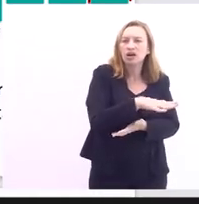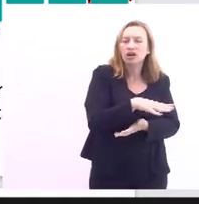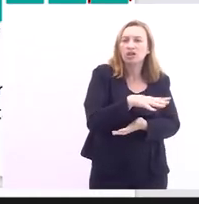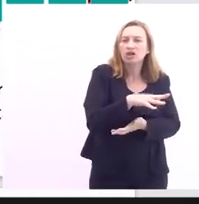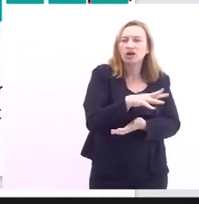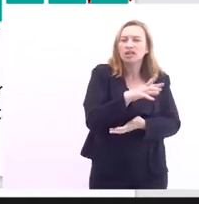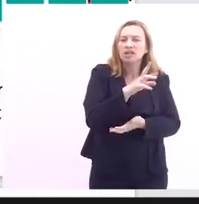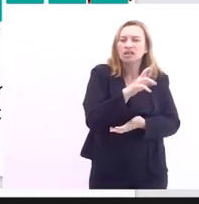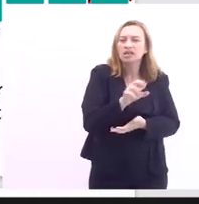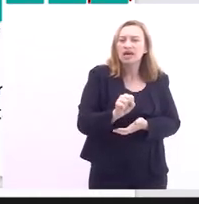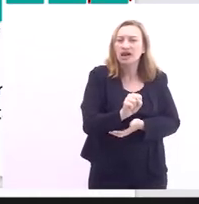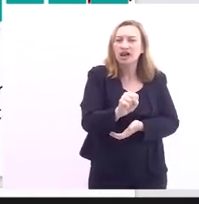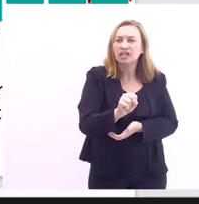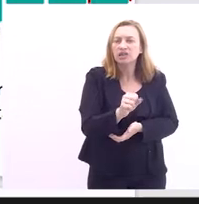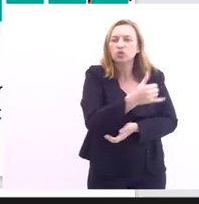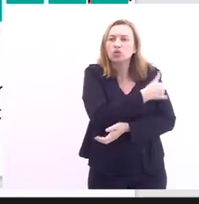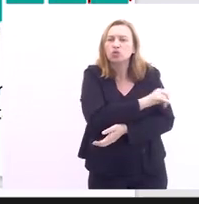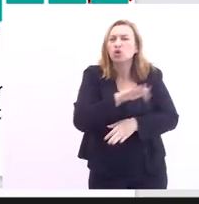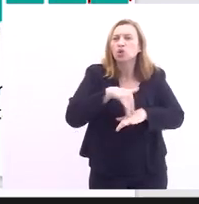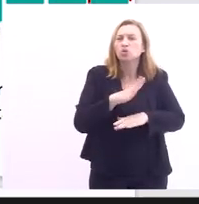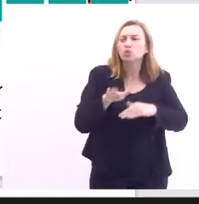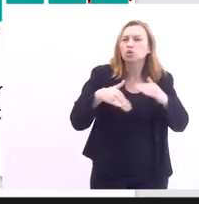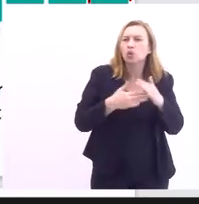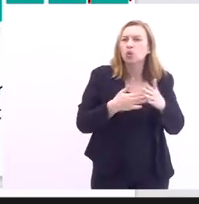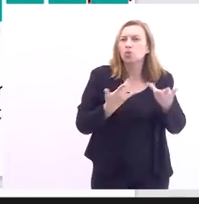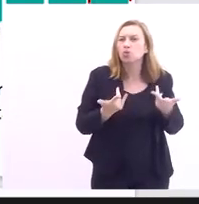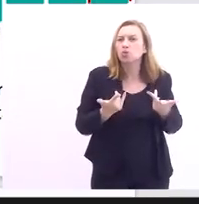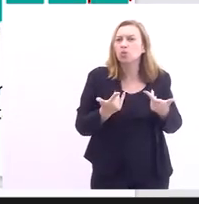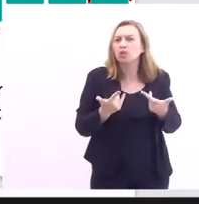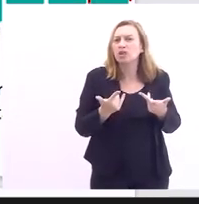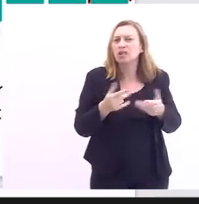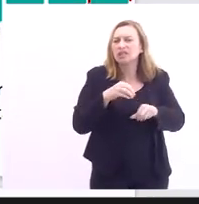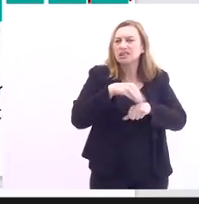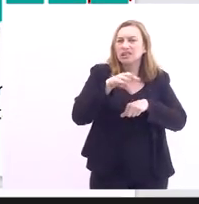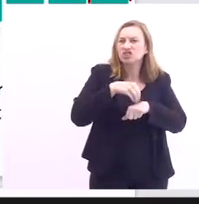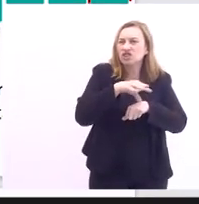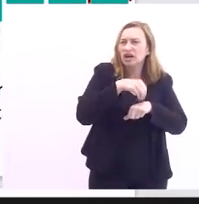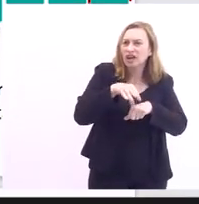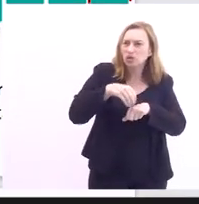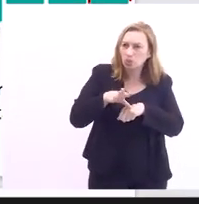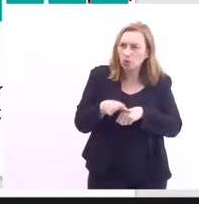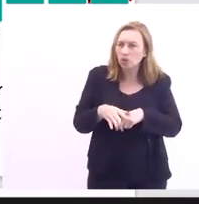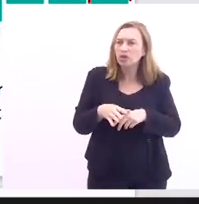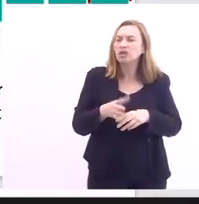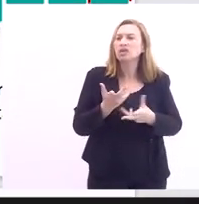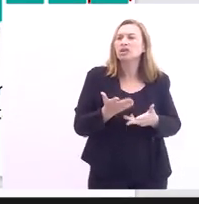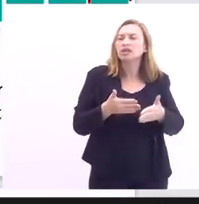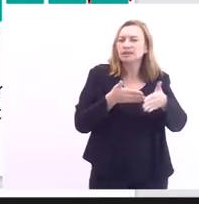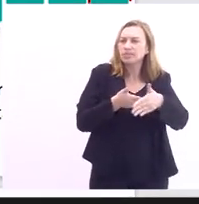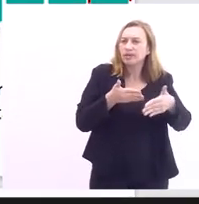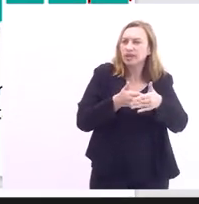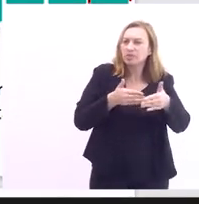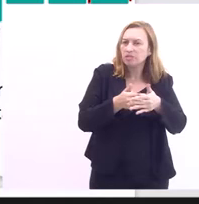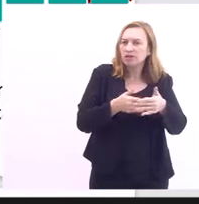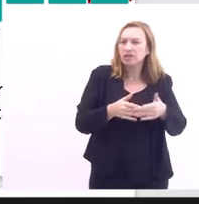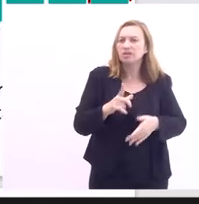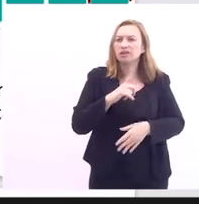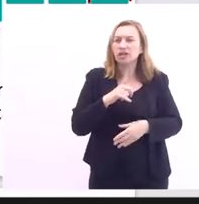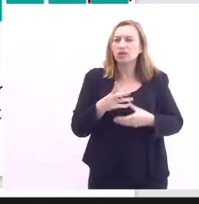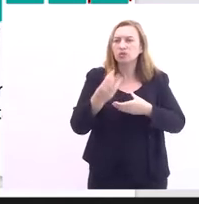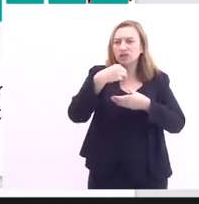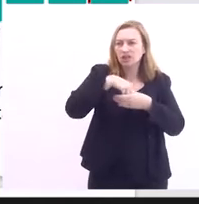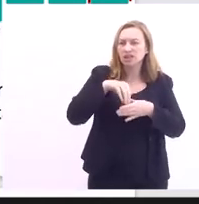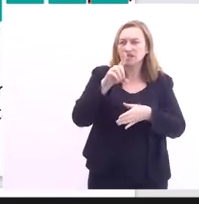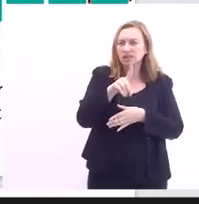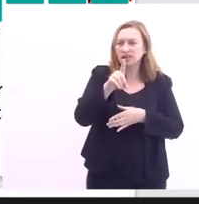Rio, retirando todos esses indicadores, né, essas interrupções, a gente tem o DEC interno, que é o